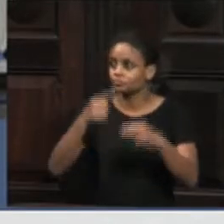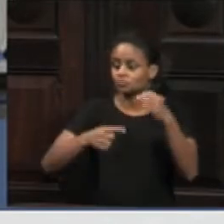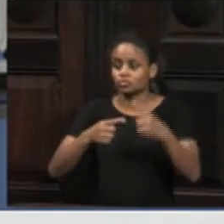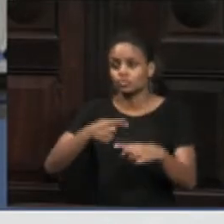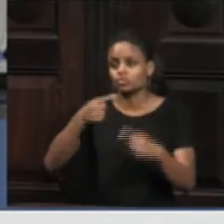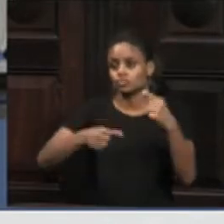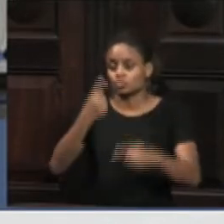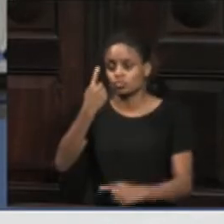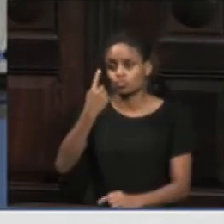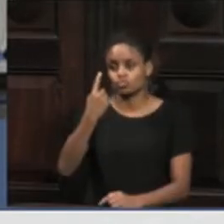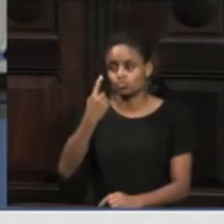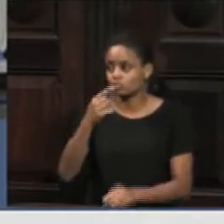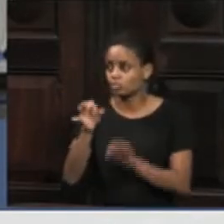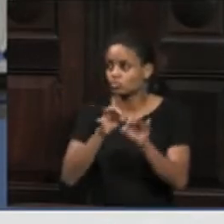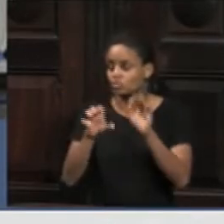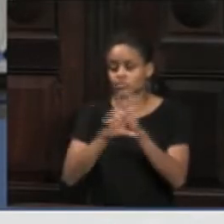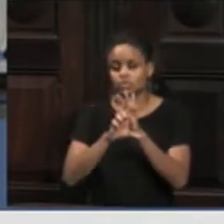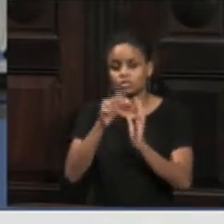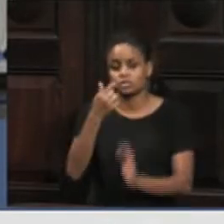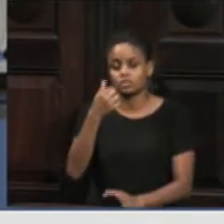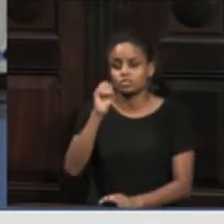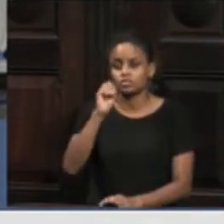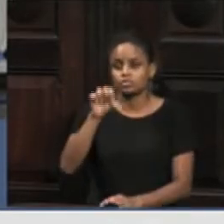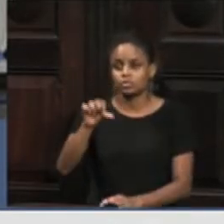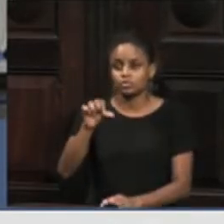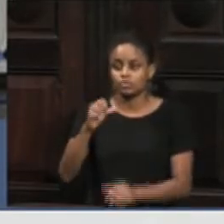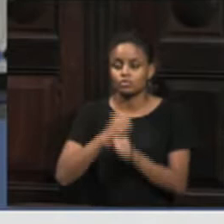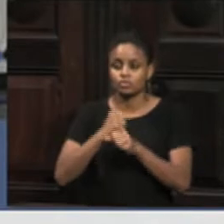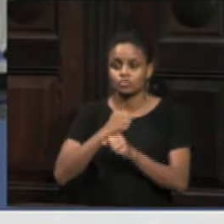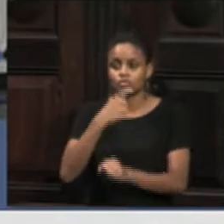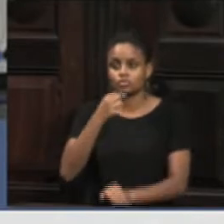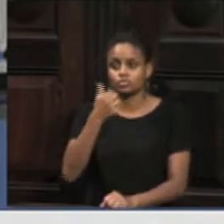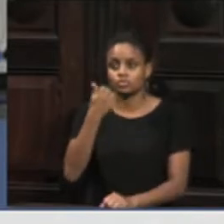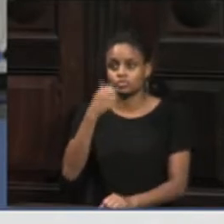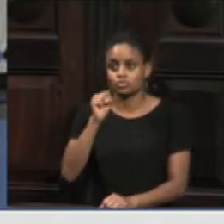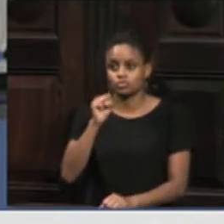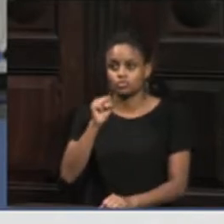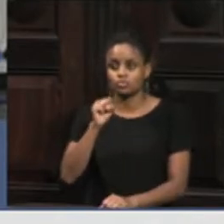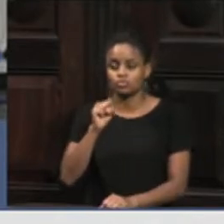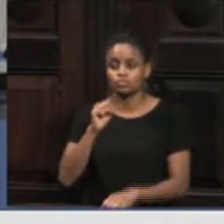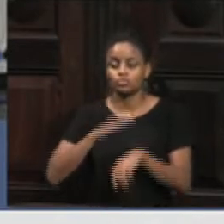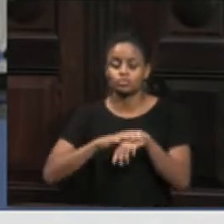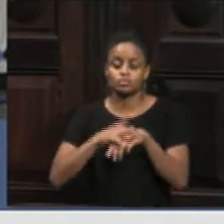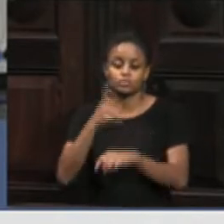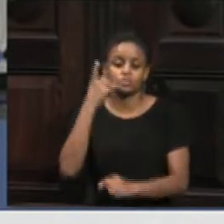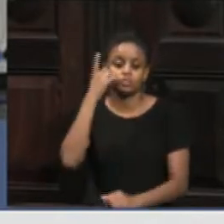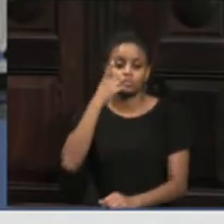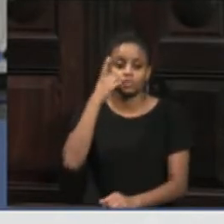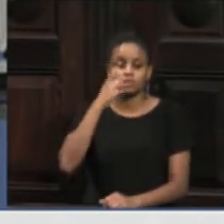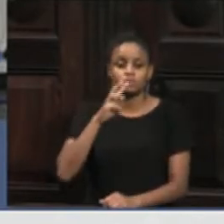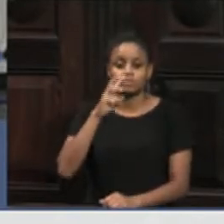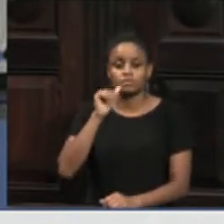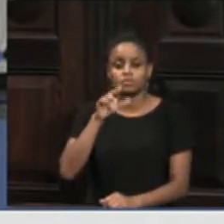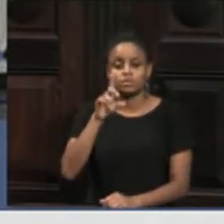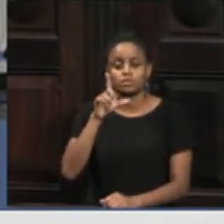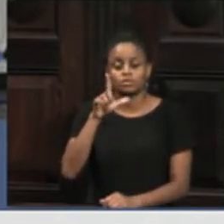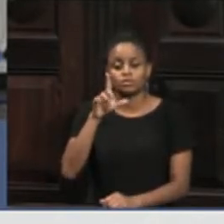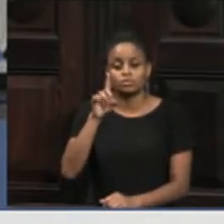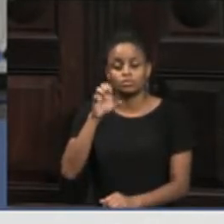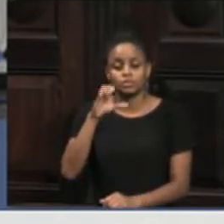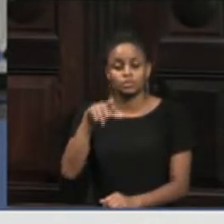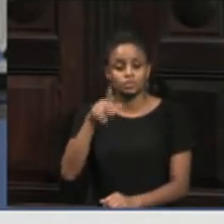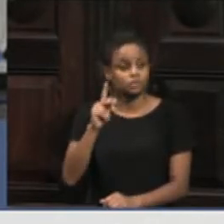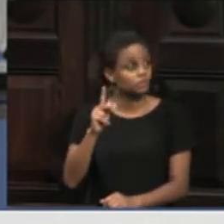resolução número 789/2018, de autoria do deputado Valdec Carneiro, que cria o diploma